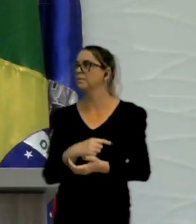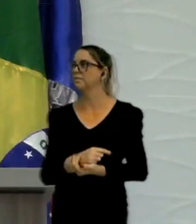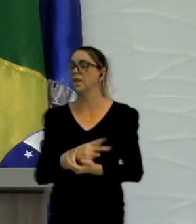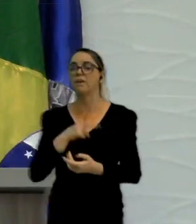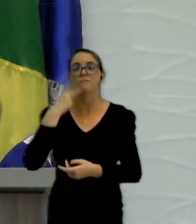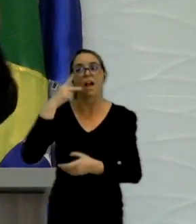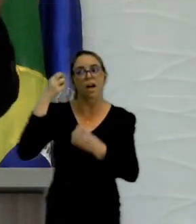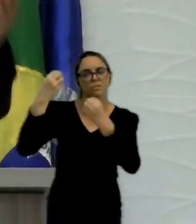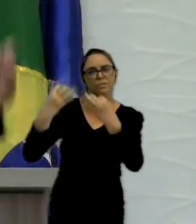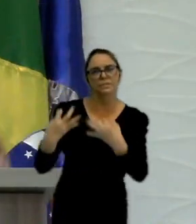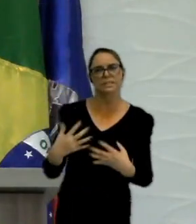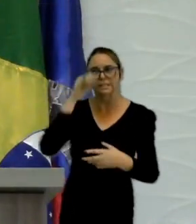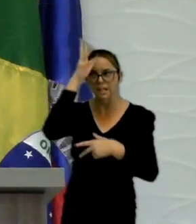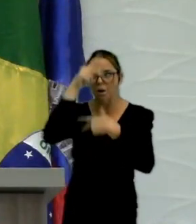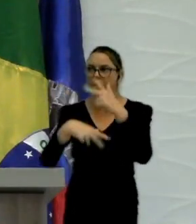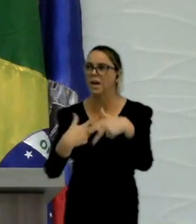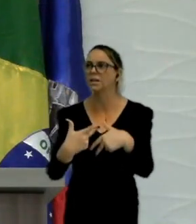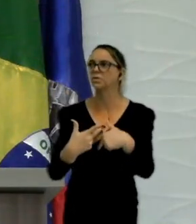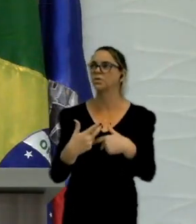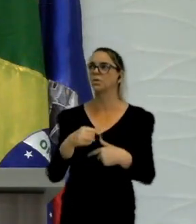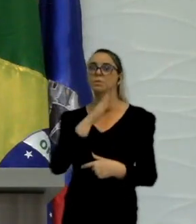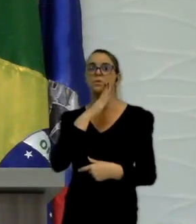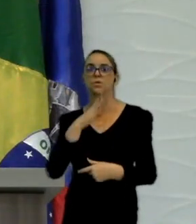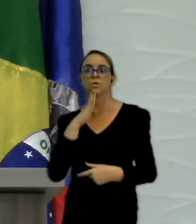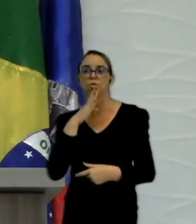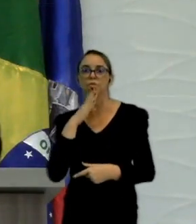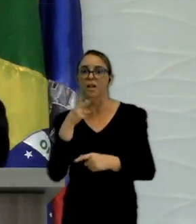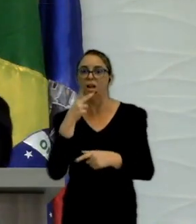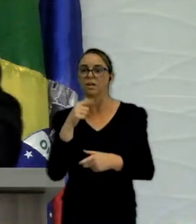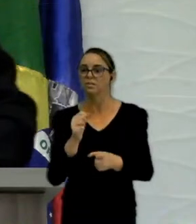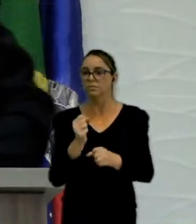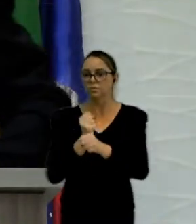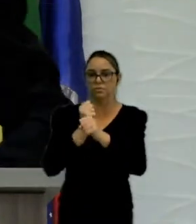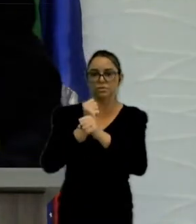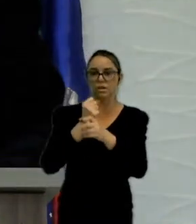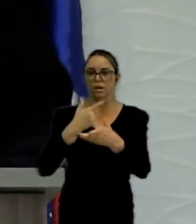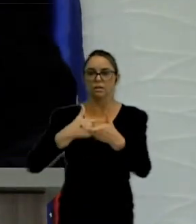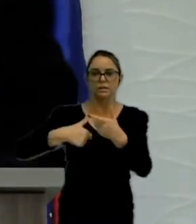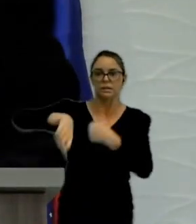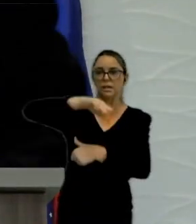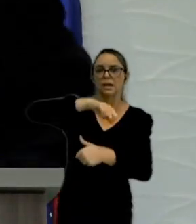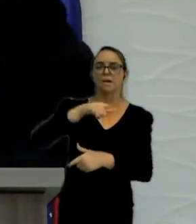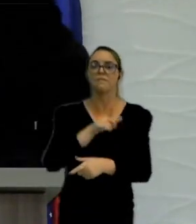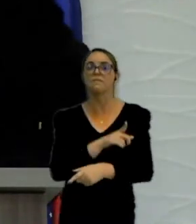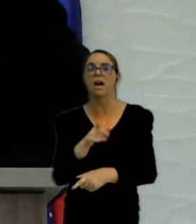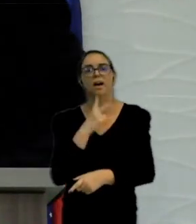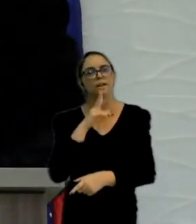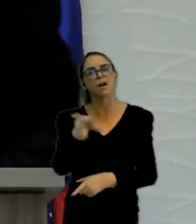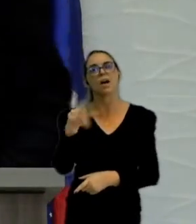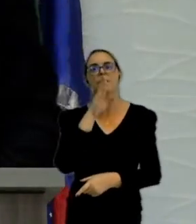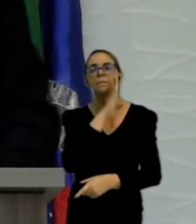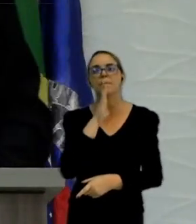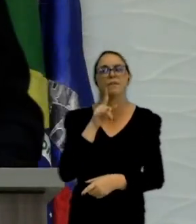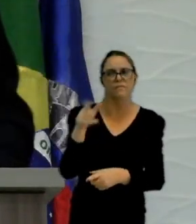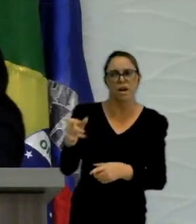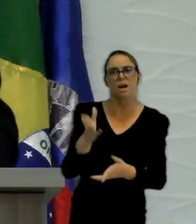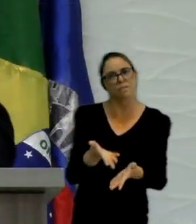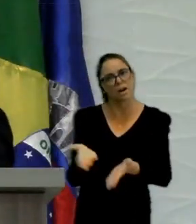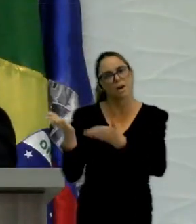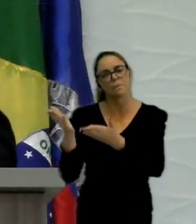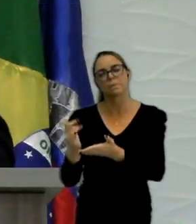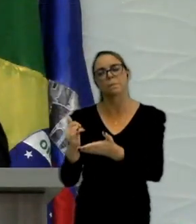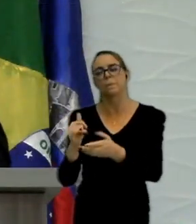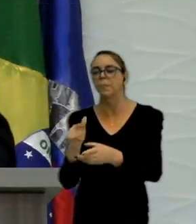Bento do Una estava, o Bruno dizendo, para recuperar a cidade. Vai recuperar o Santo Afonso, Bruno Braga? Vai mandar reabrir o centro de convivência de